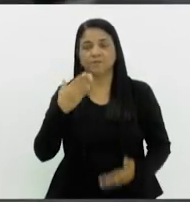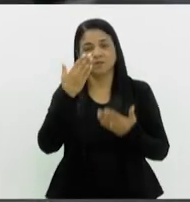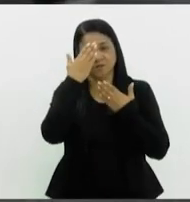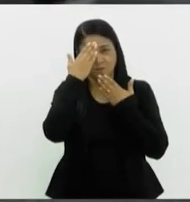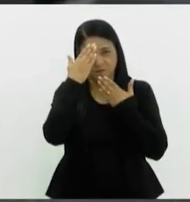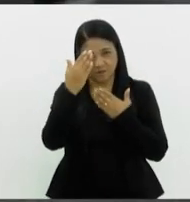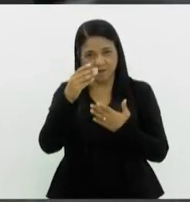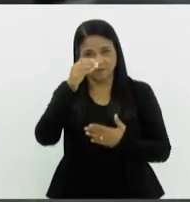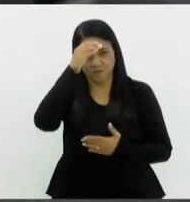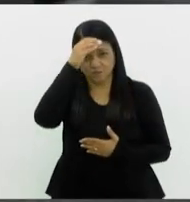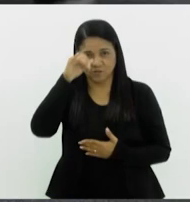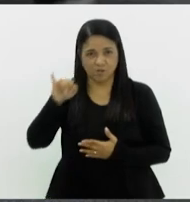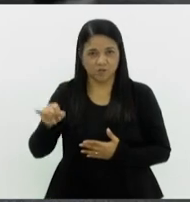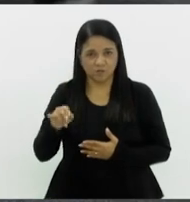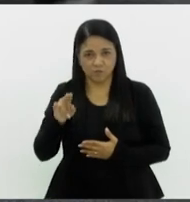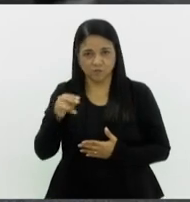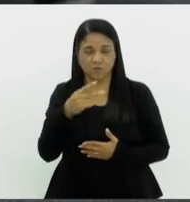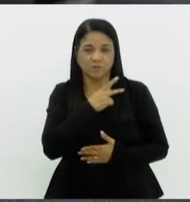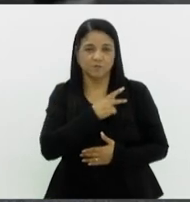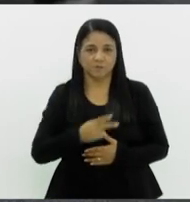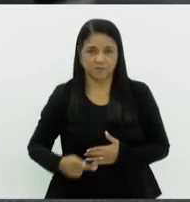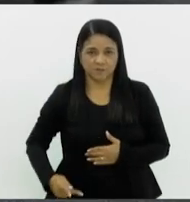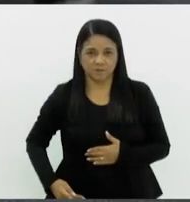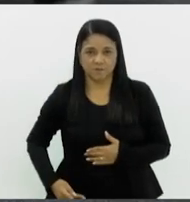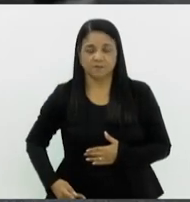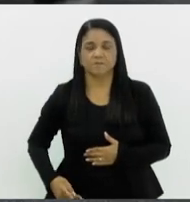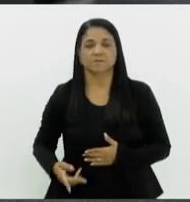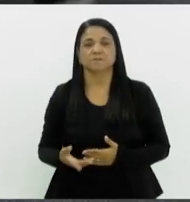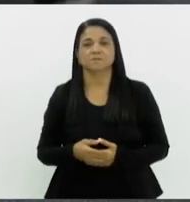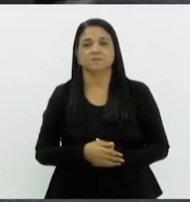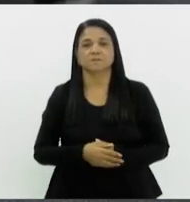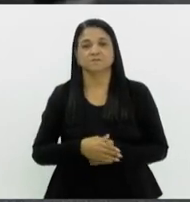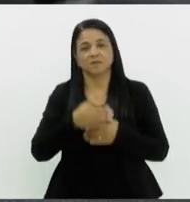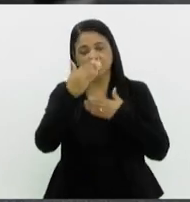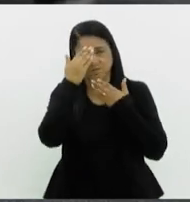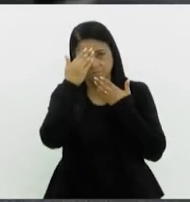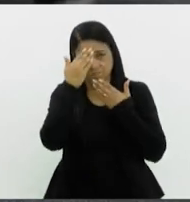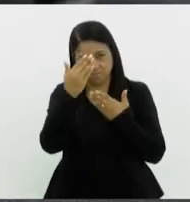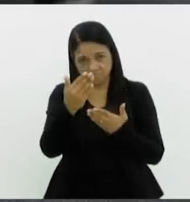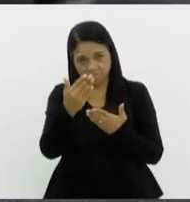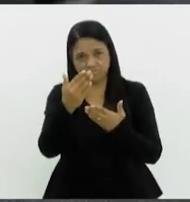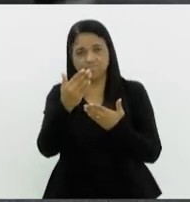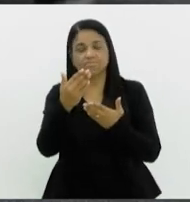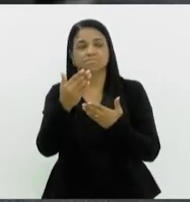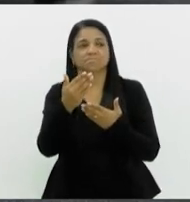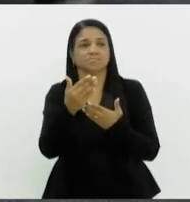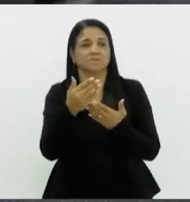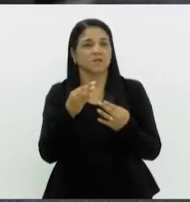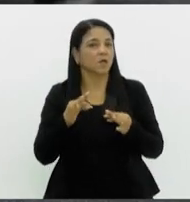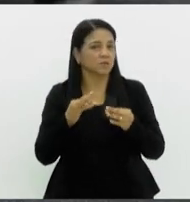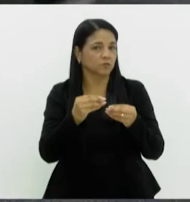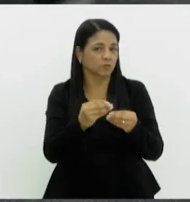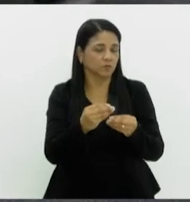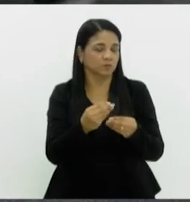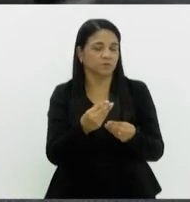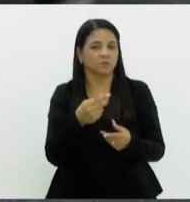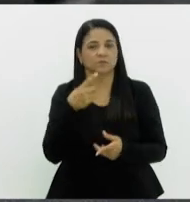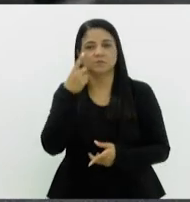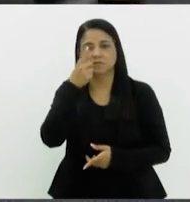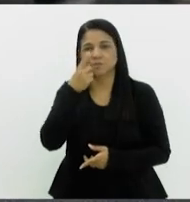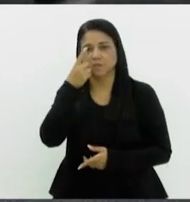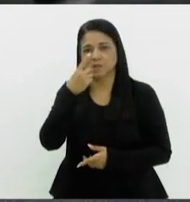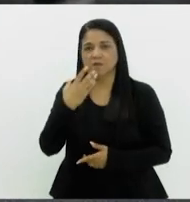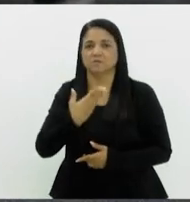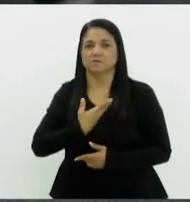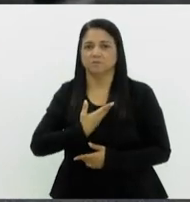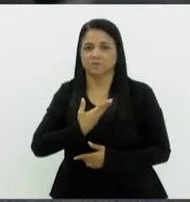Ju, presidenta dessa sessão. Quero agradecer também a todos os colegas que